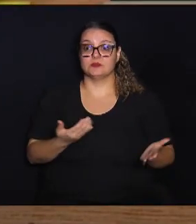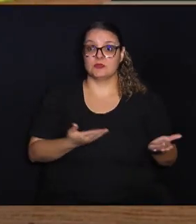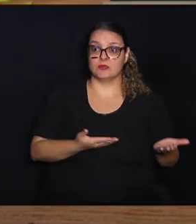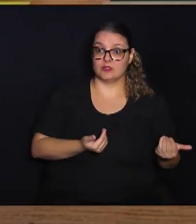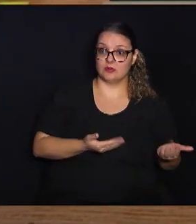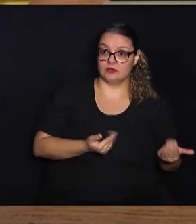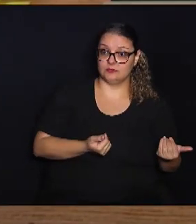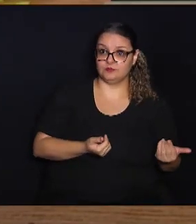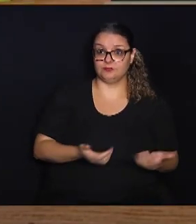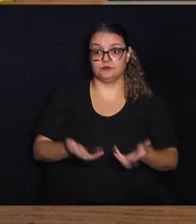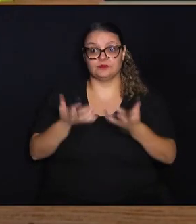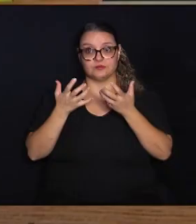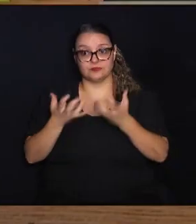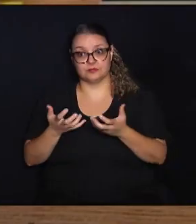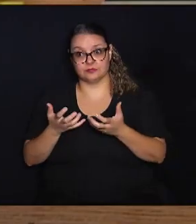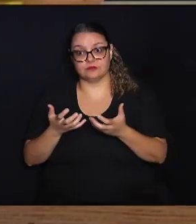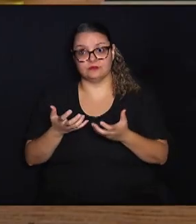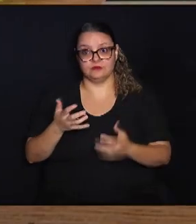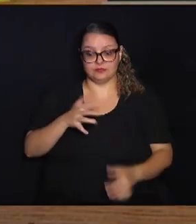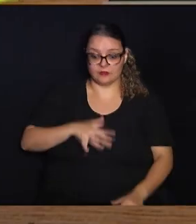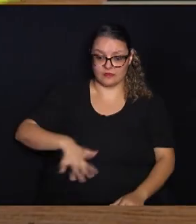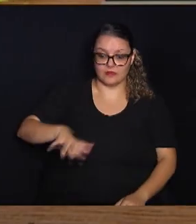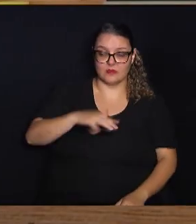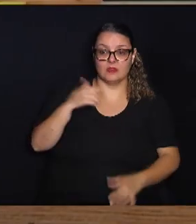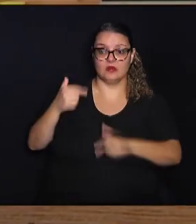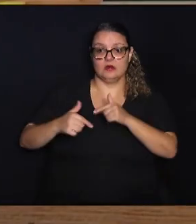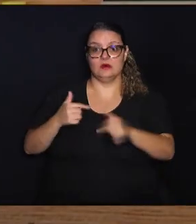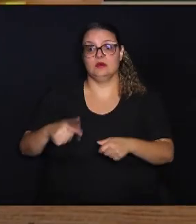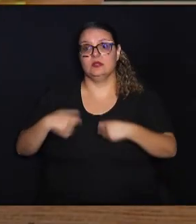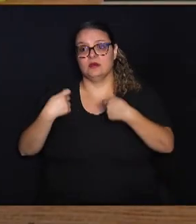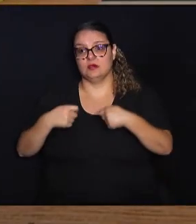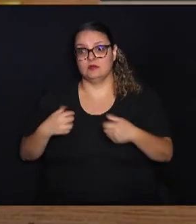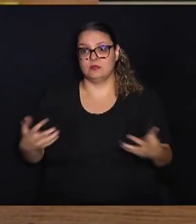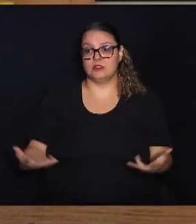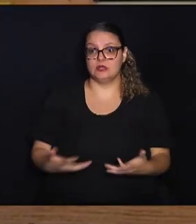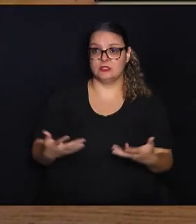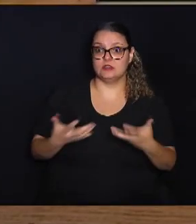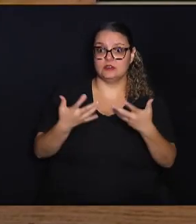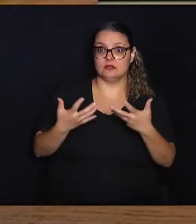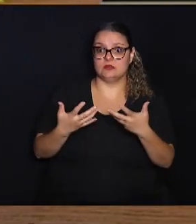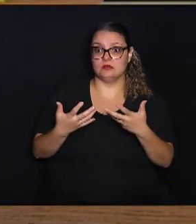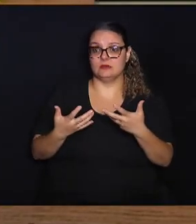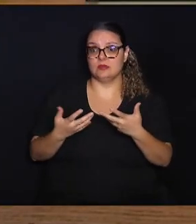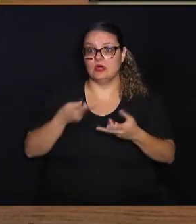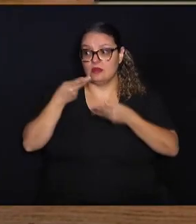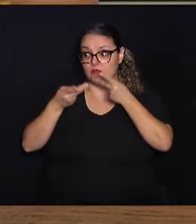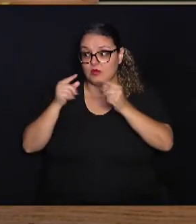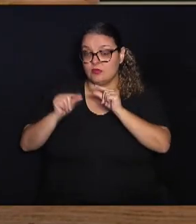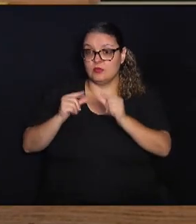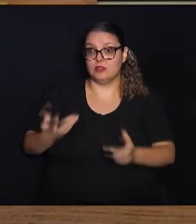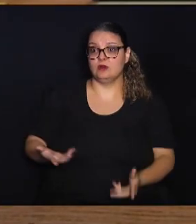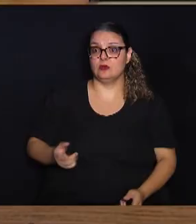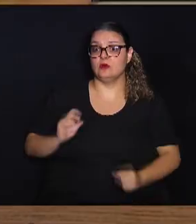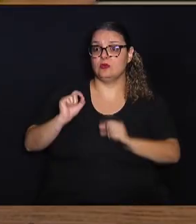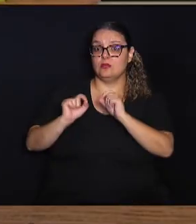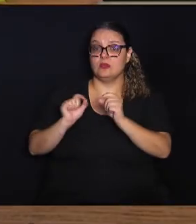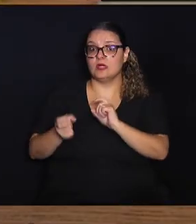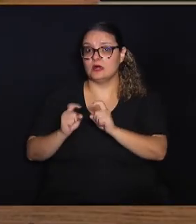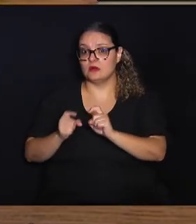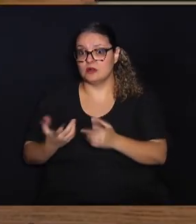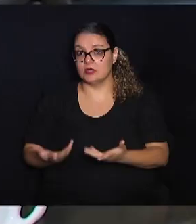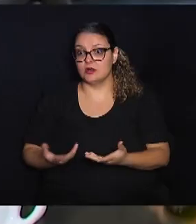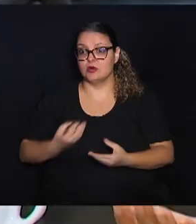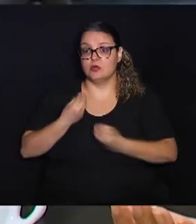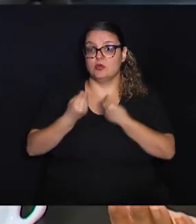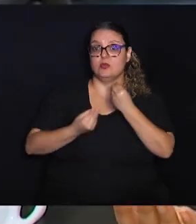que quer entrar no mundo do trabalho, que precisa de incentivo e tudo mais. Me fala um pouquinho o que foi essa reunião, com quem foi